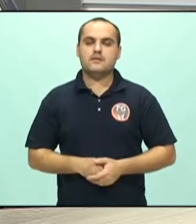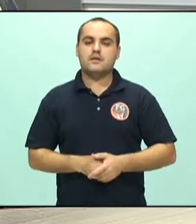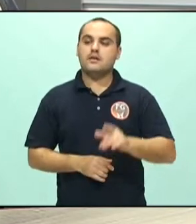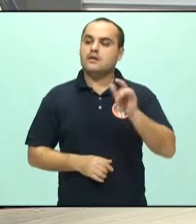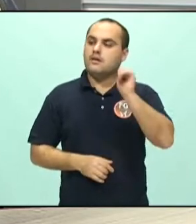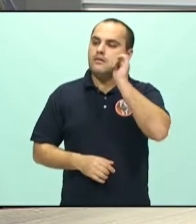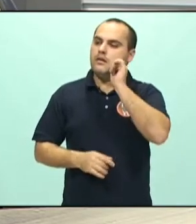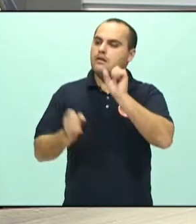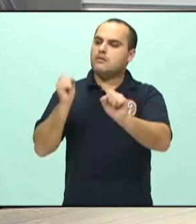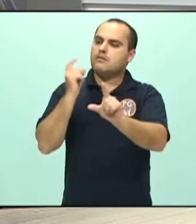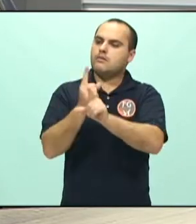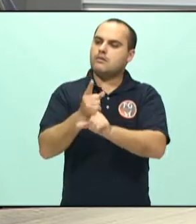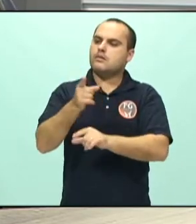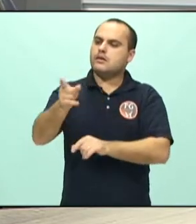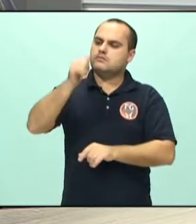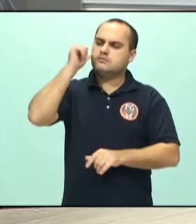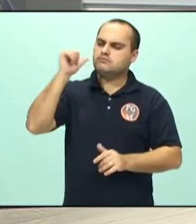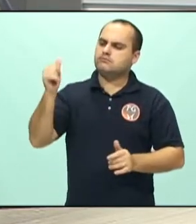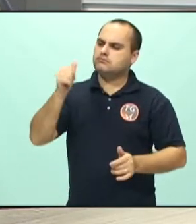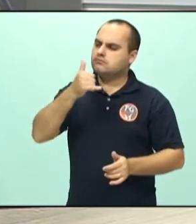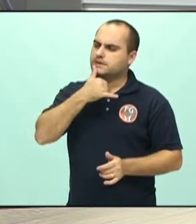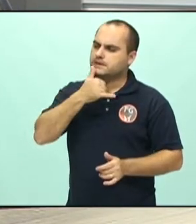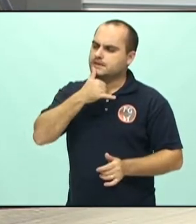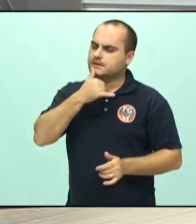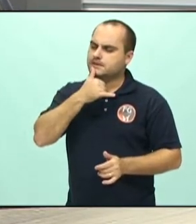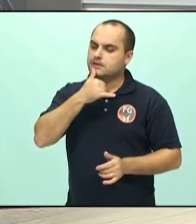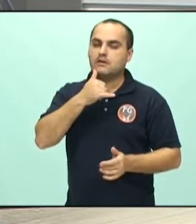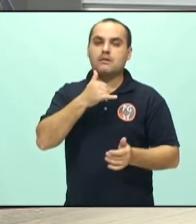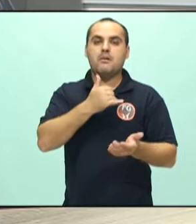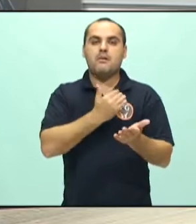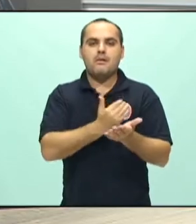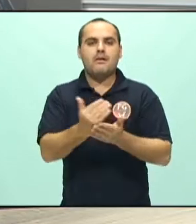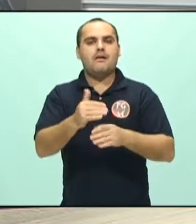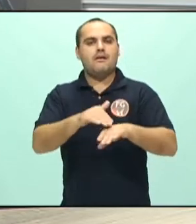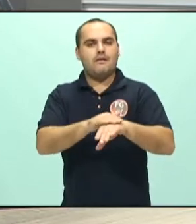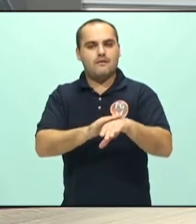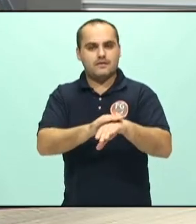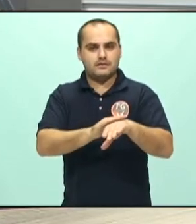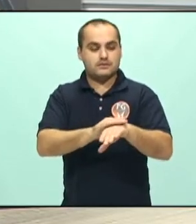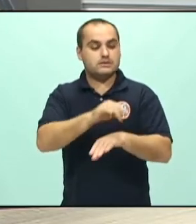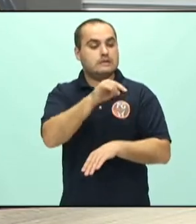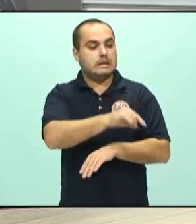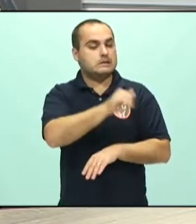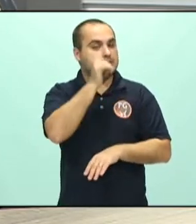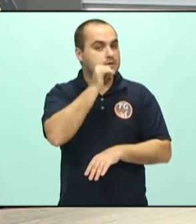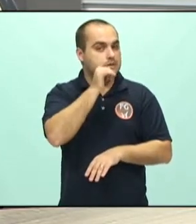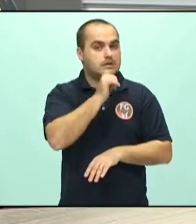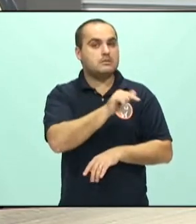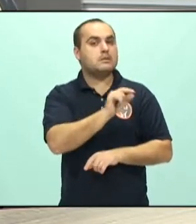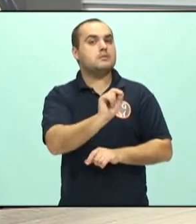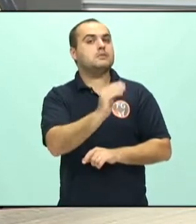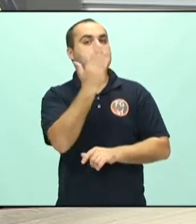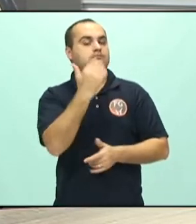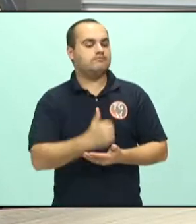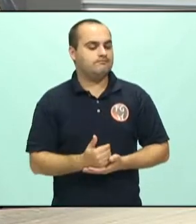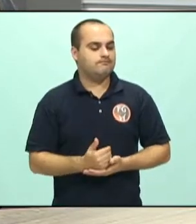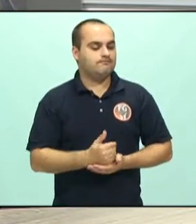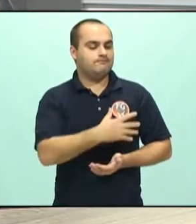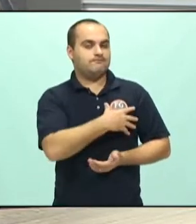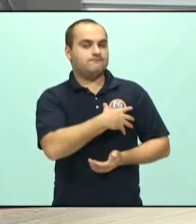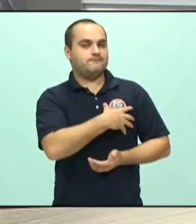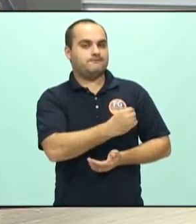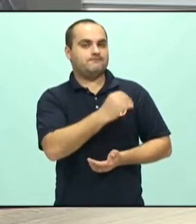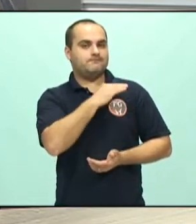tristeza e começa a conversar com ela. E aos poucos vai sabendo que essa mulher recentemente havia perdido um filho, que essa mulher